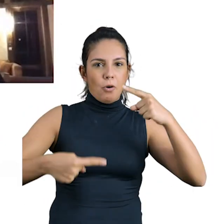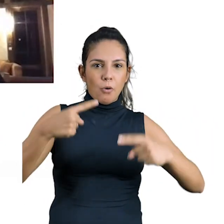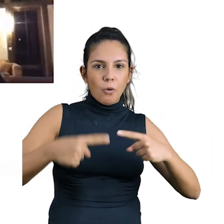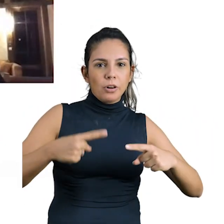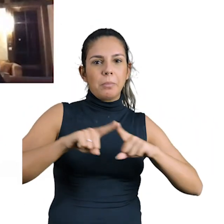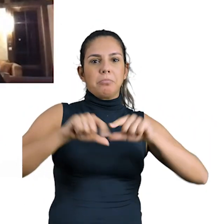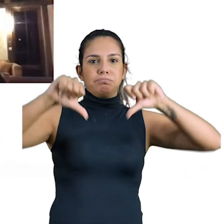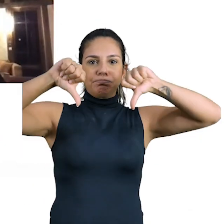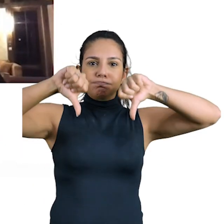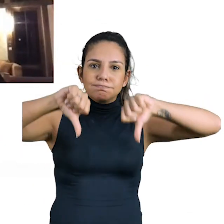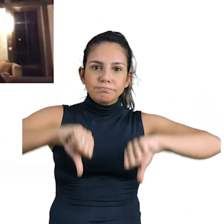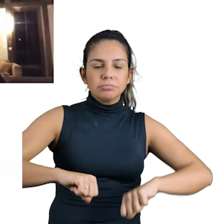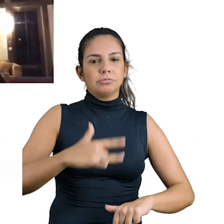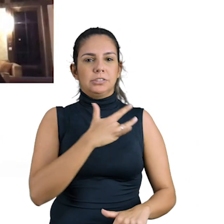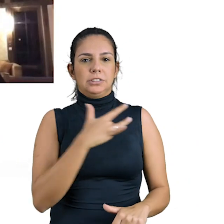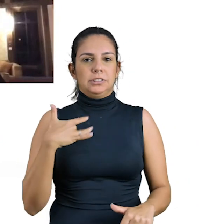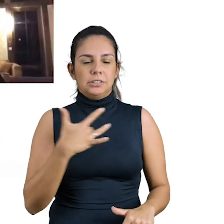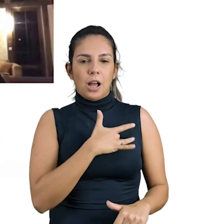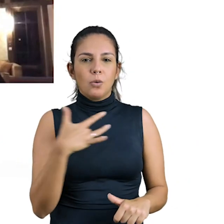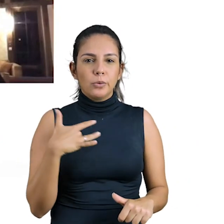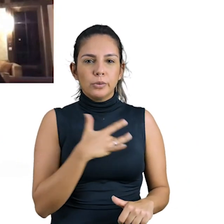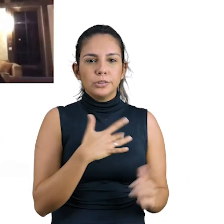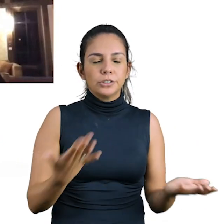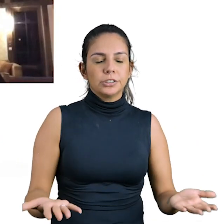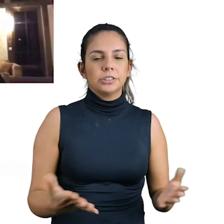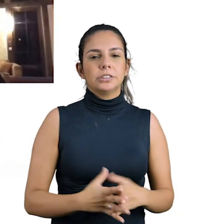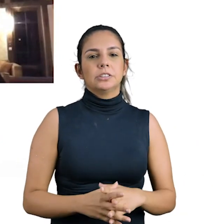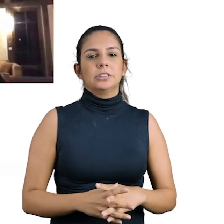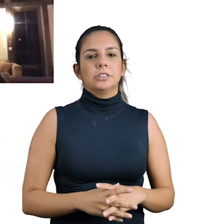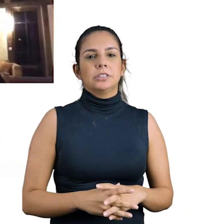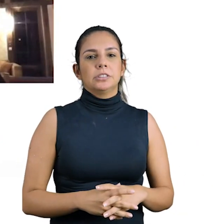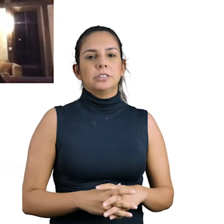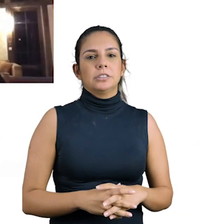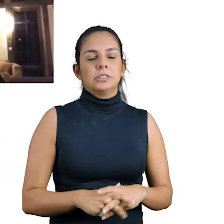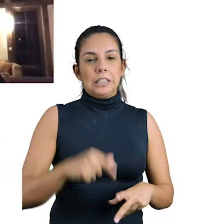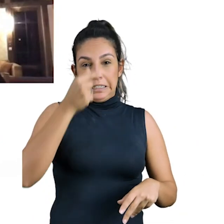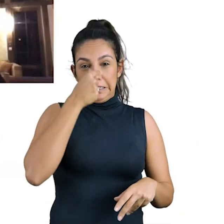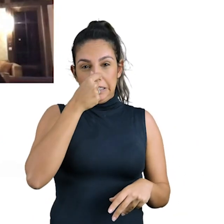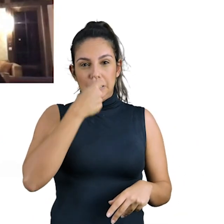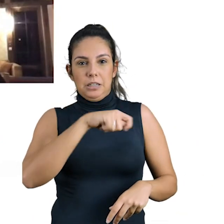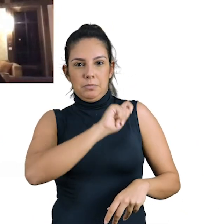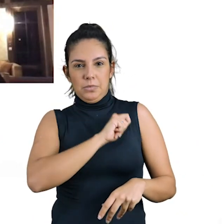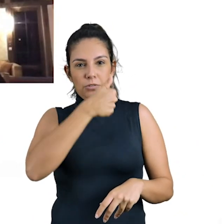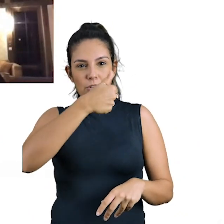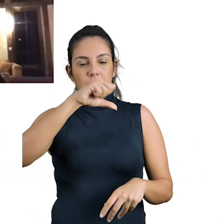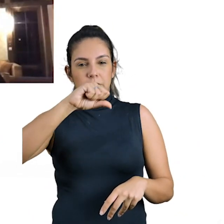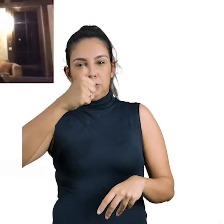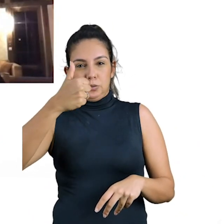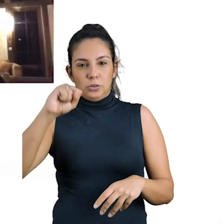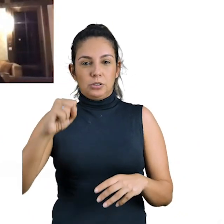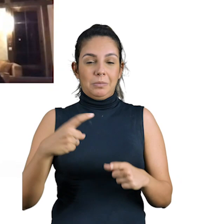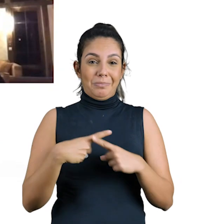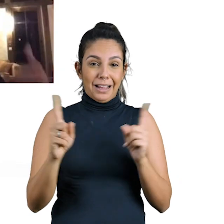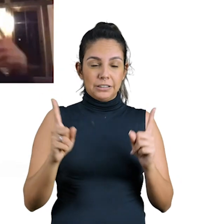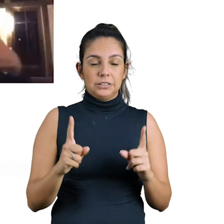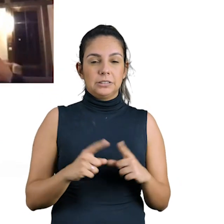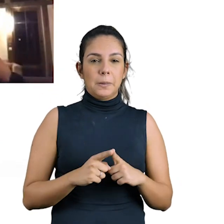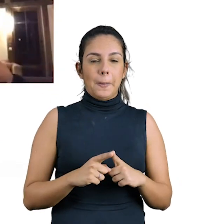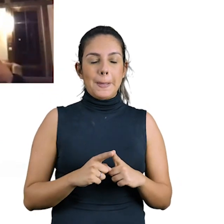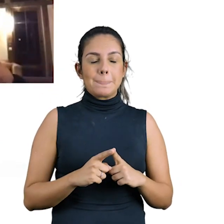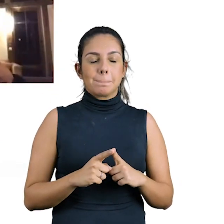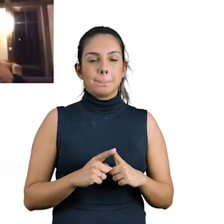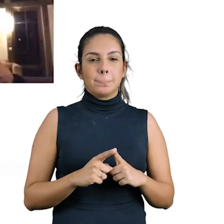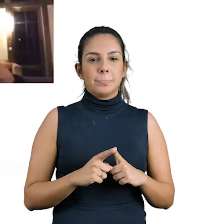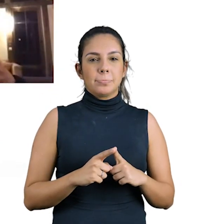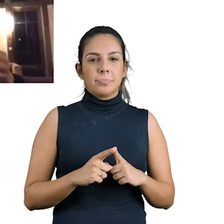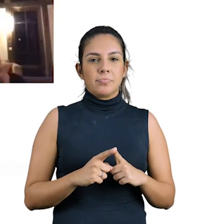crise da saúde, como nós estávamos aqui conversando sobre a gripe espanhola de 1918. Mas a